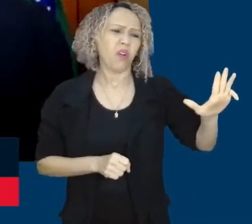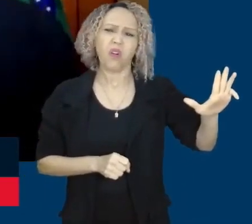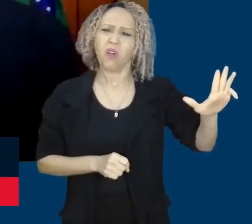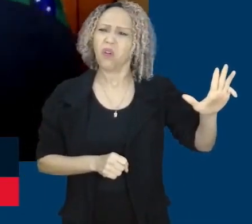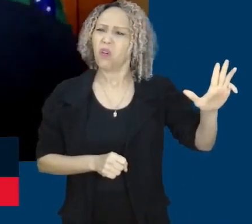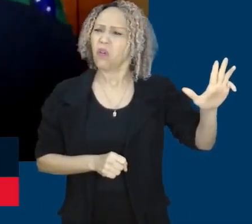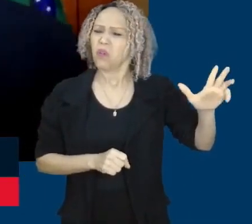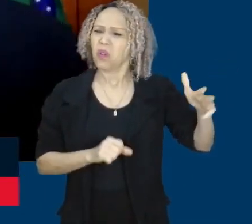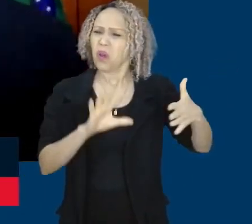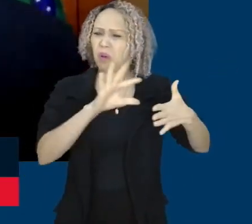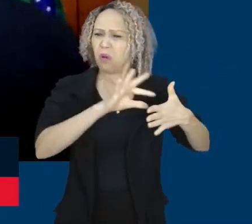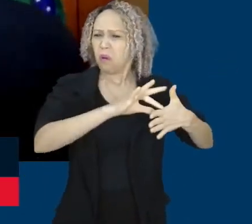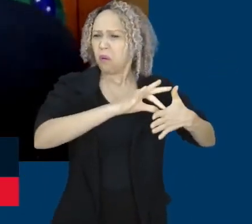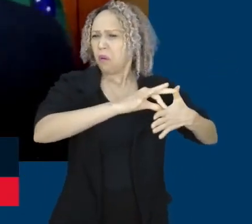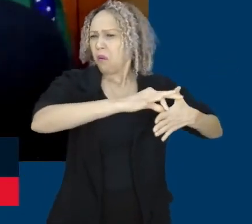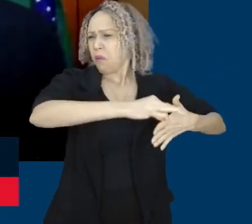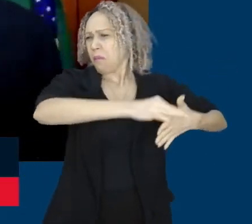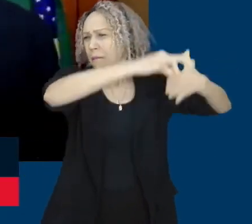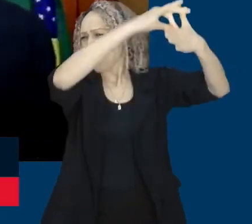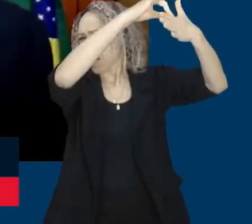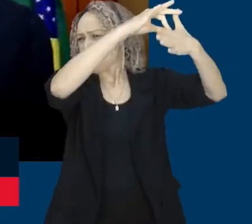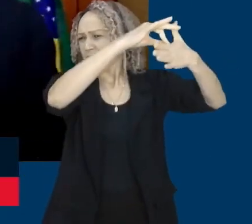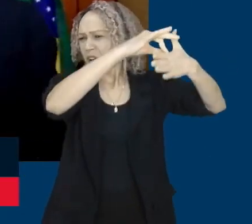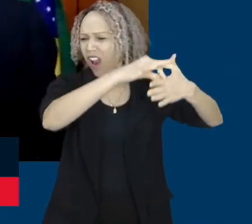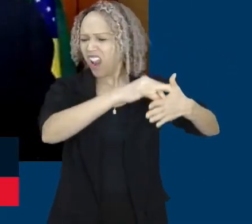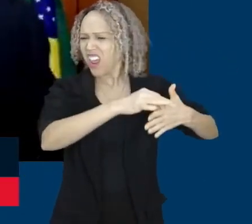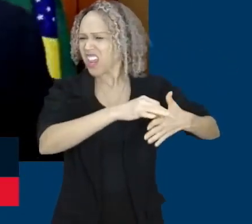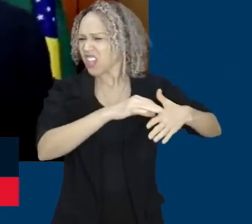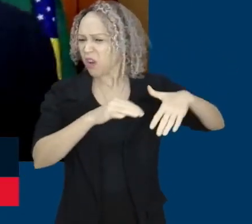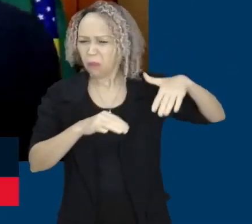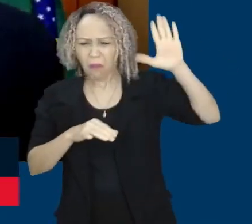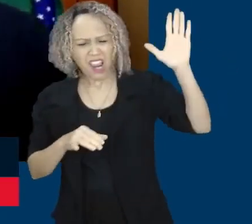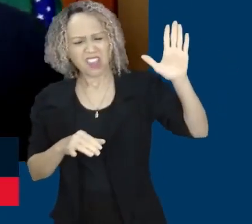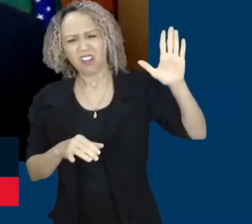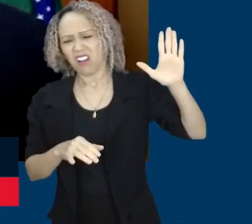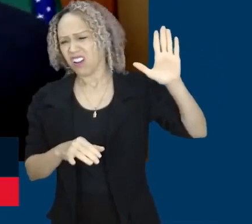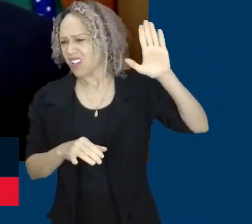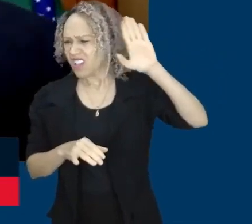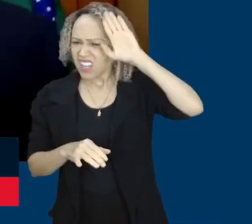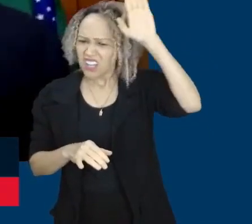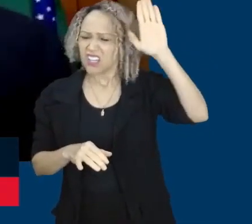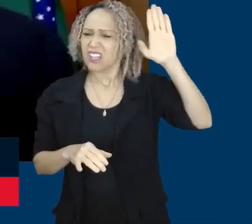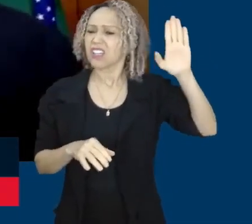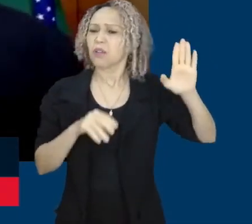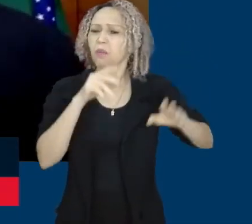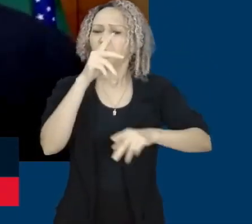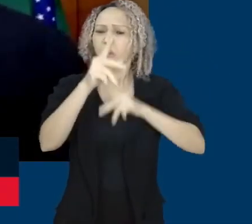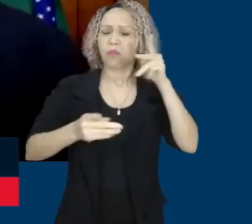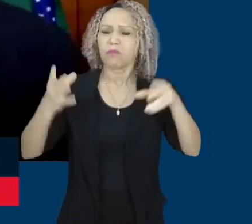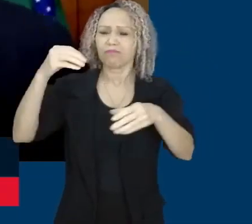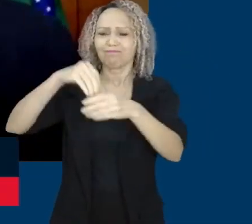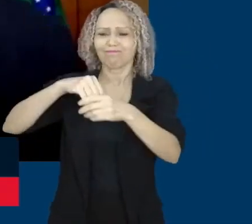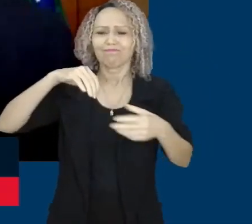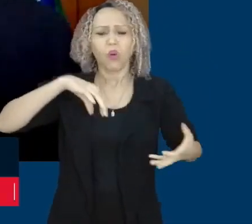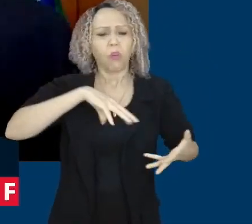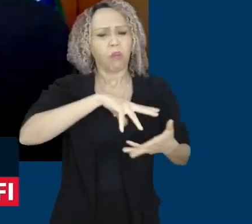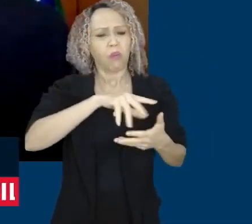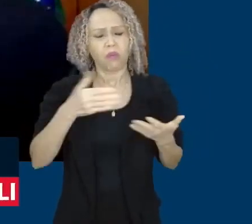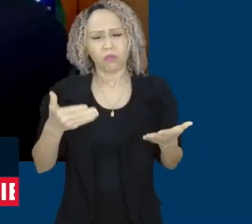popular, pudesse ganhar as eleições e virar a página dessa história muito triste, desse momento